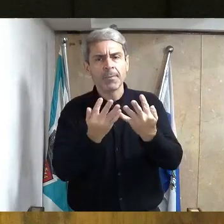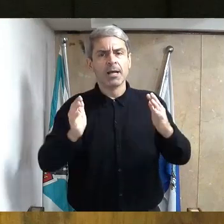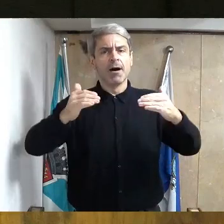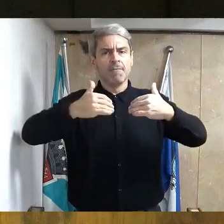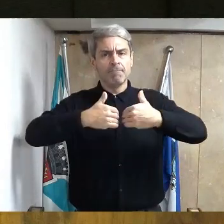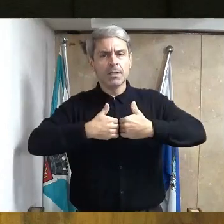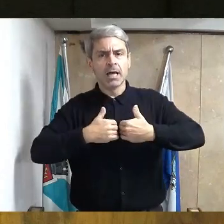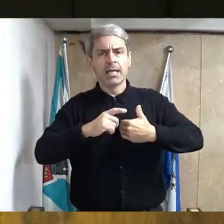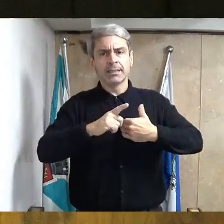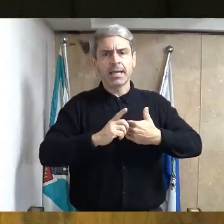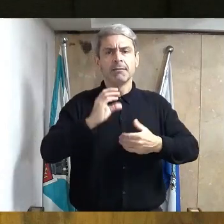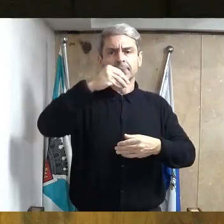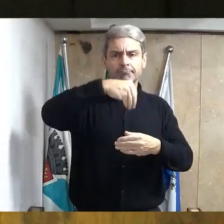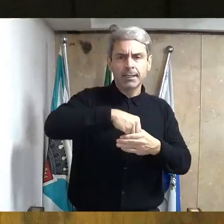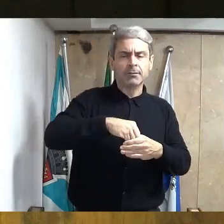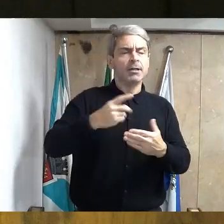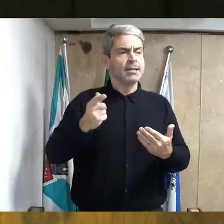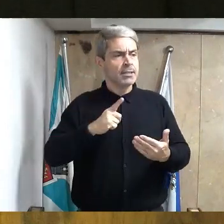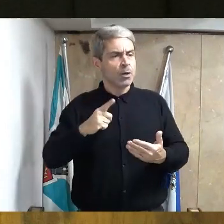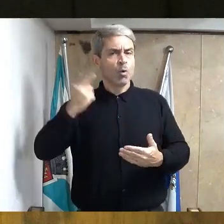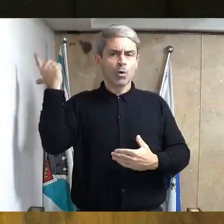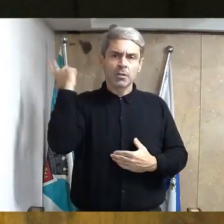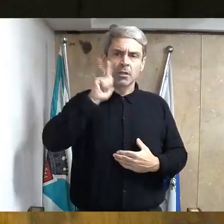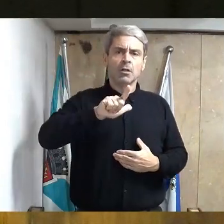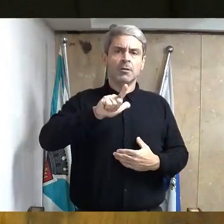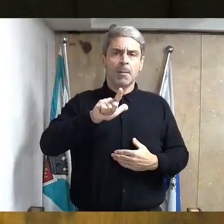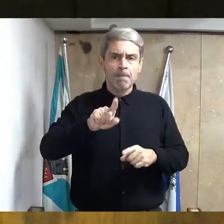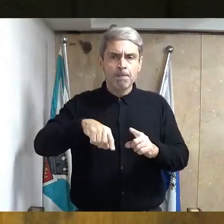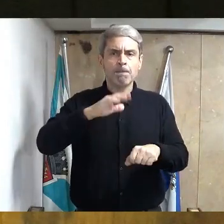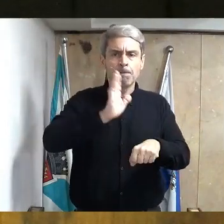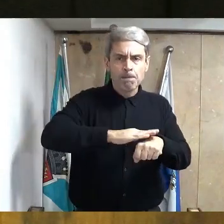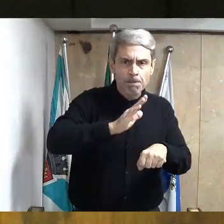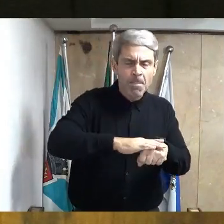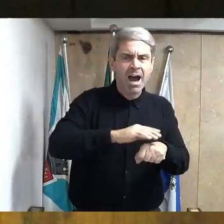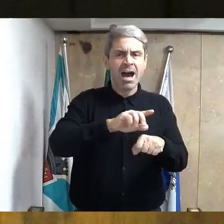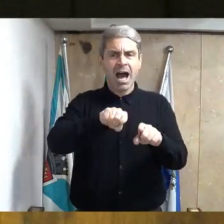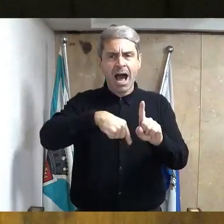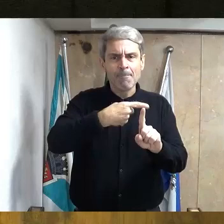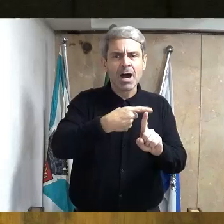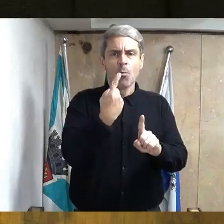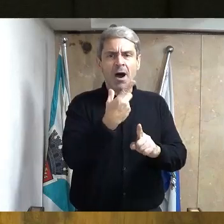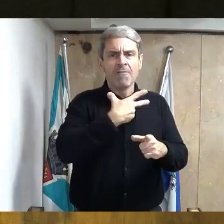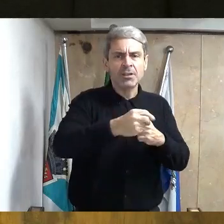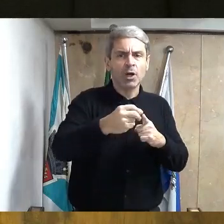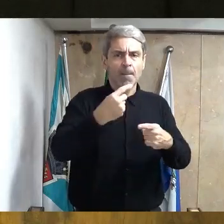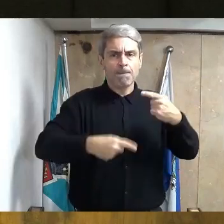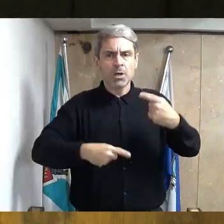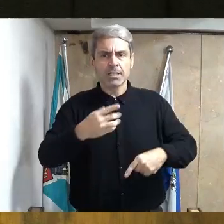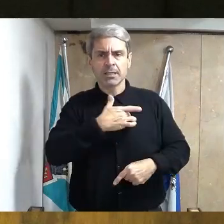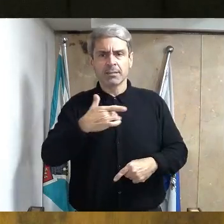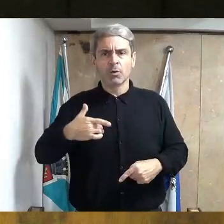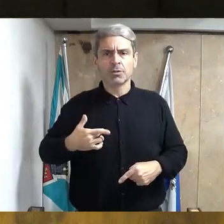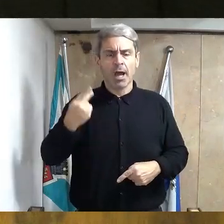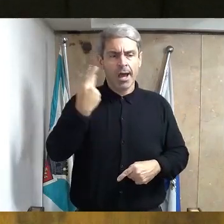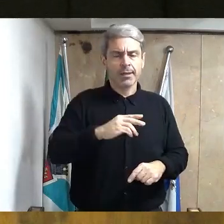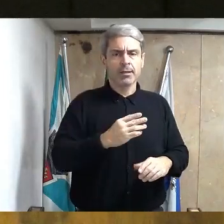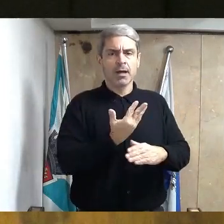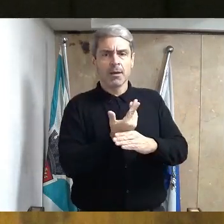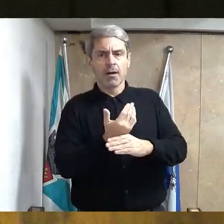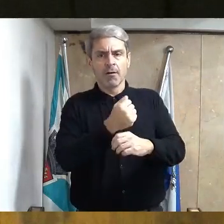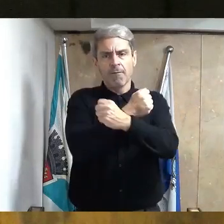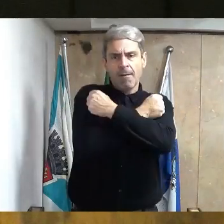autista, porque nós conseguimos mais uma vitória, mais uma política de saúde mental garantida em nossa cidade. Forte abraço a